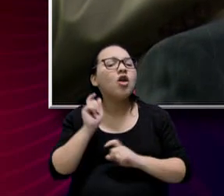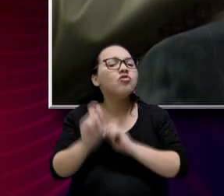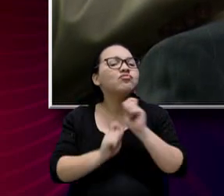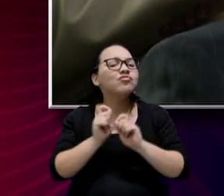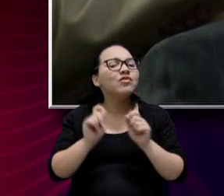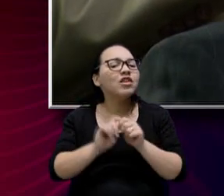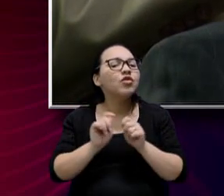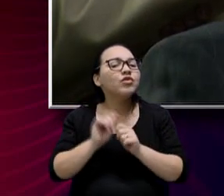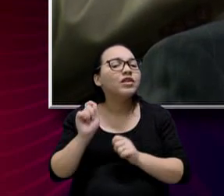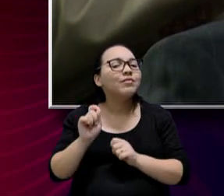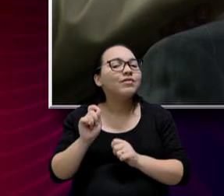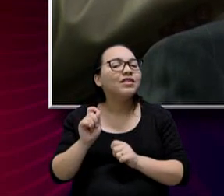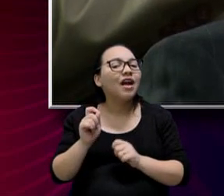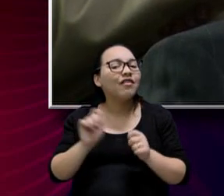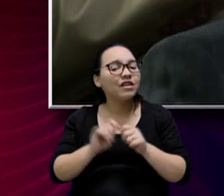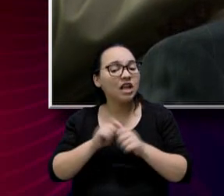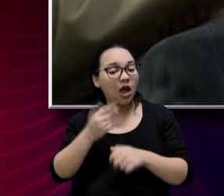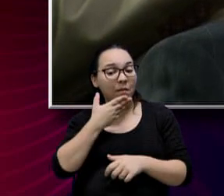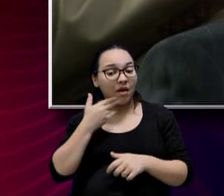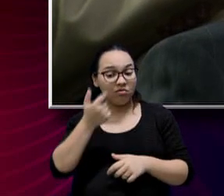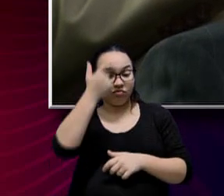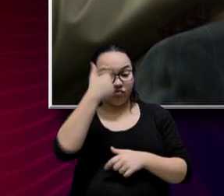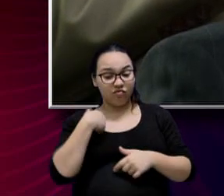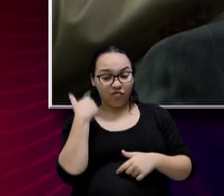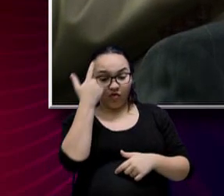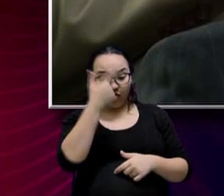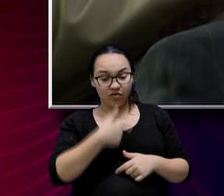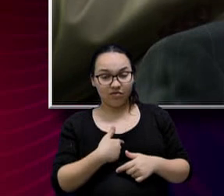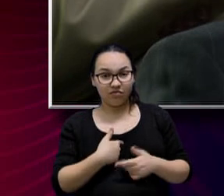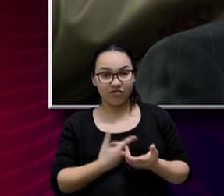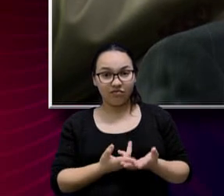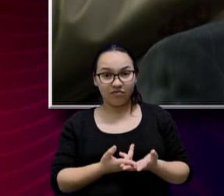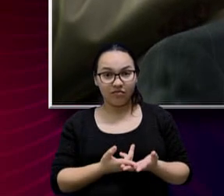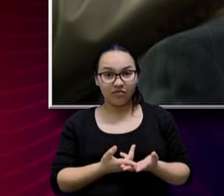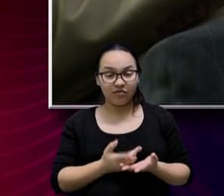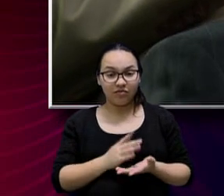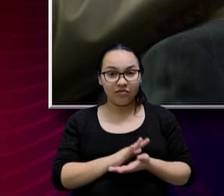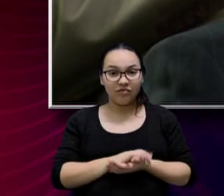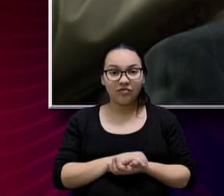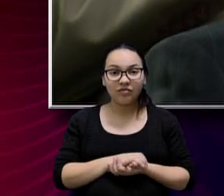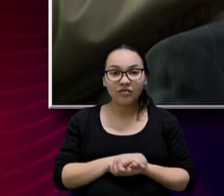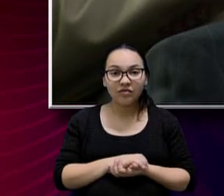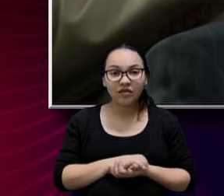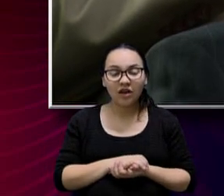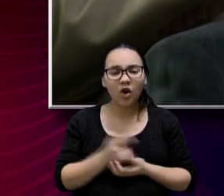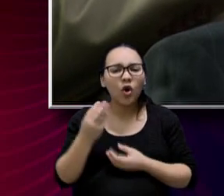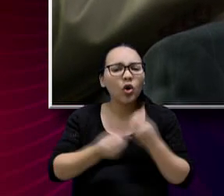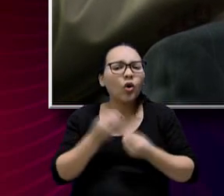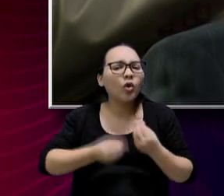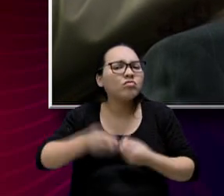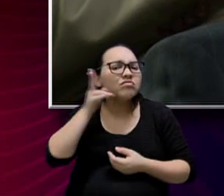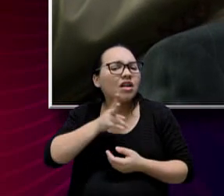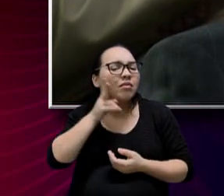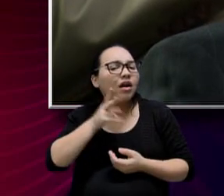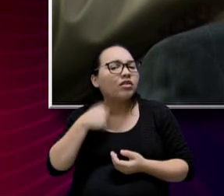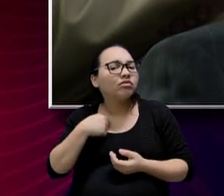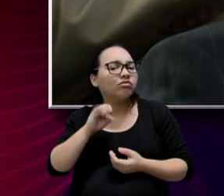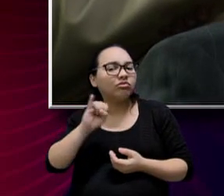a fazermos para nós mesmos: como queremos ser lembrados quando não estivermos mais